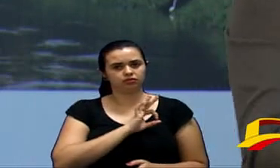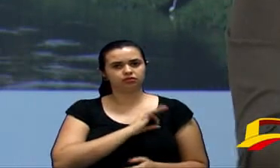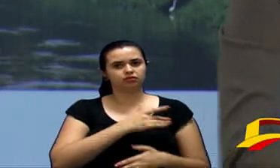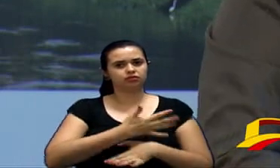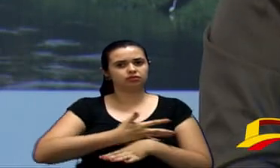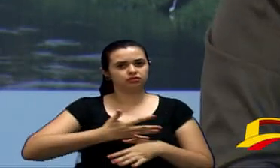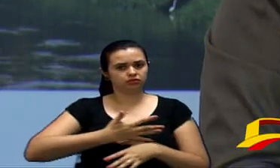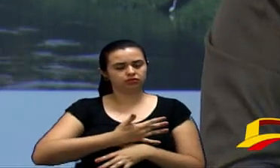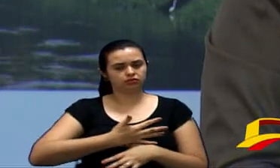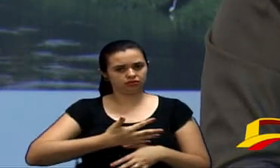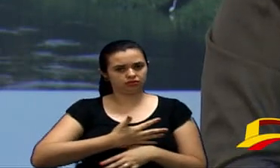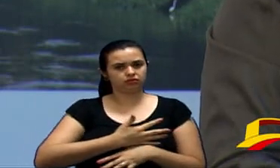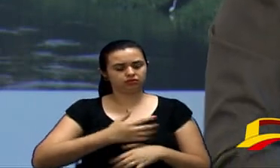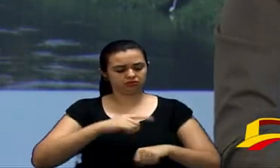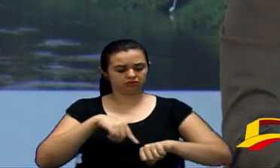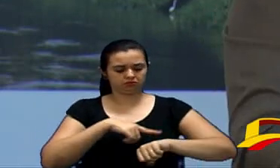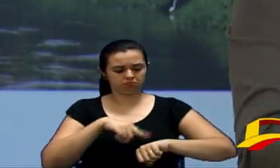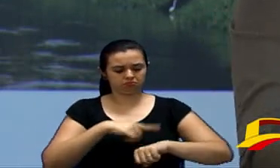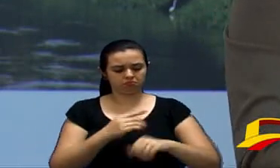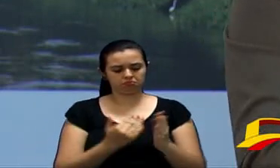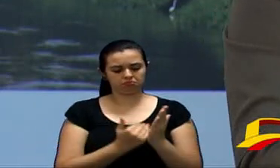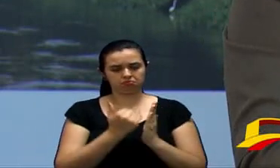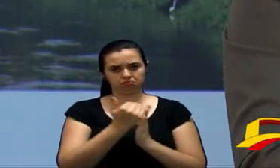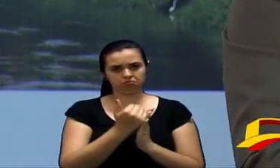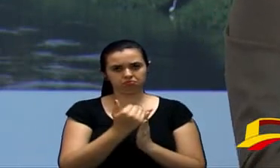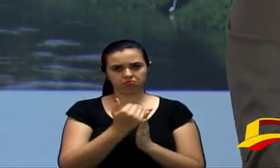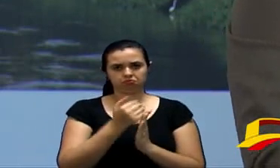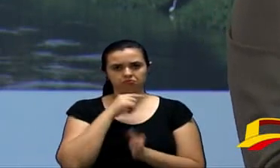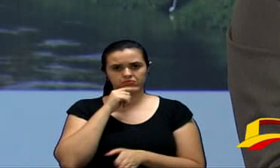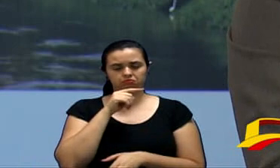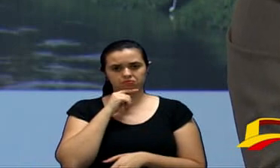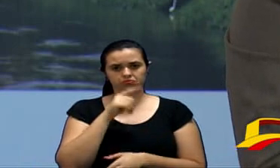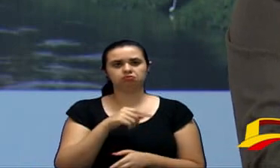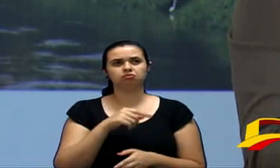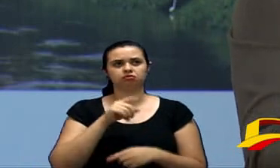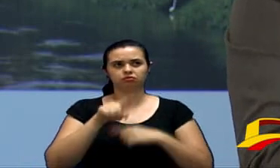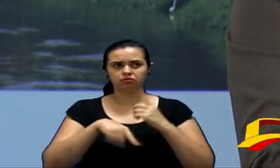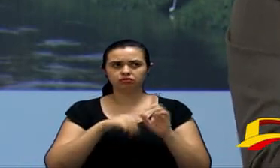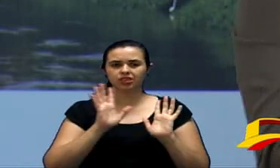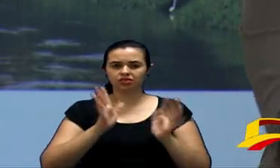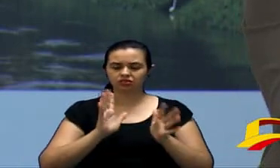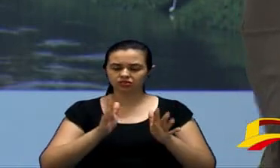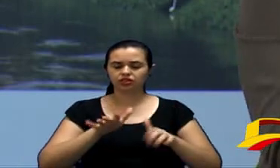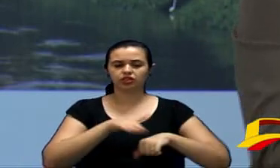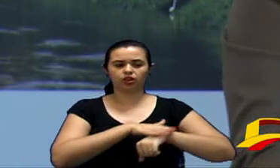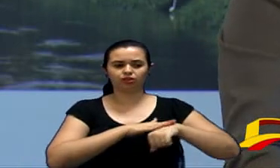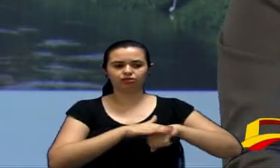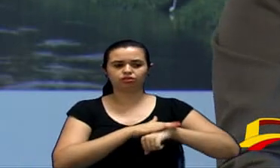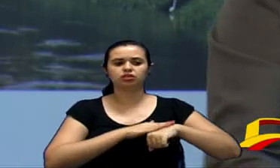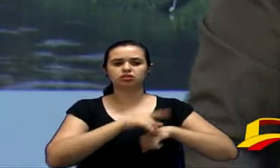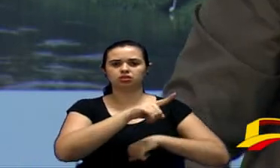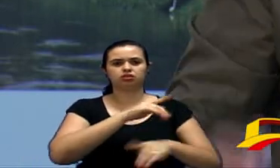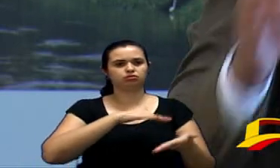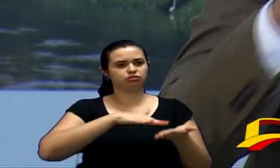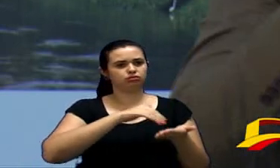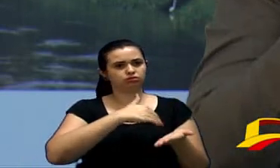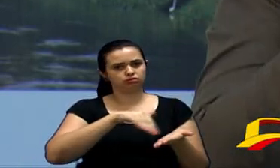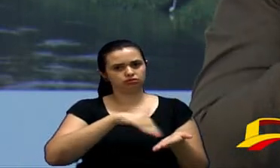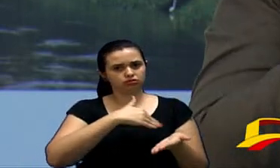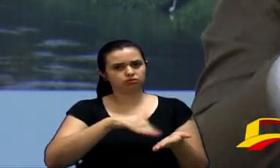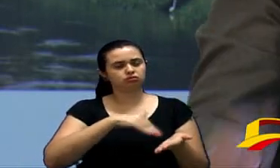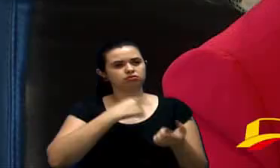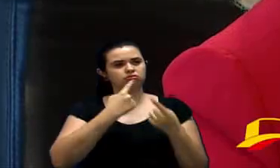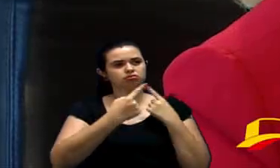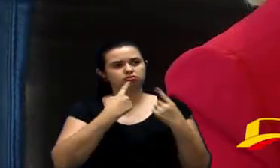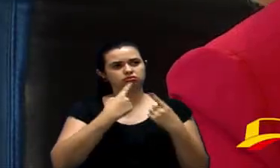também fazer essas horas extras. Então, já conversei com o secretário, a gente vai sentar, vai ver... caso por caso, por que está